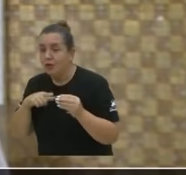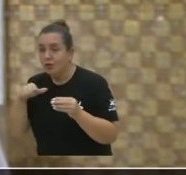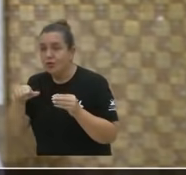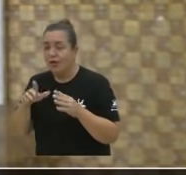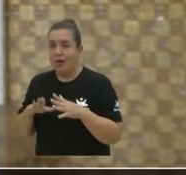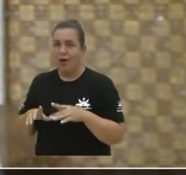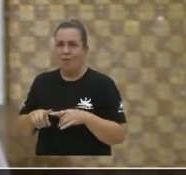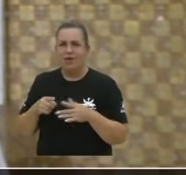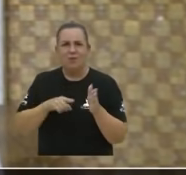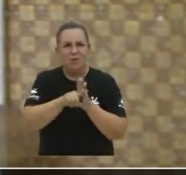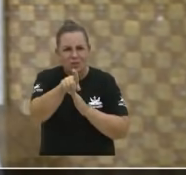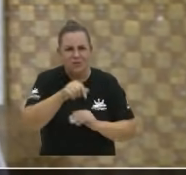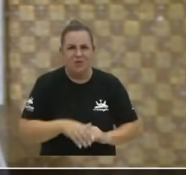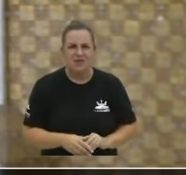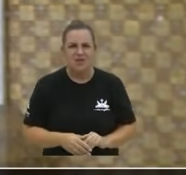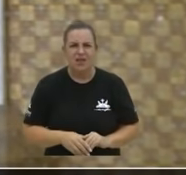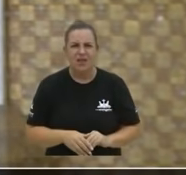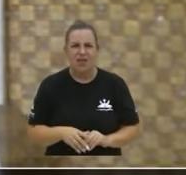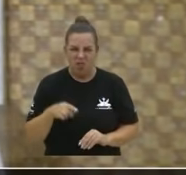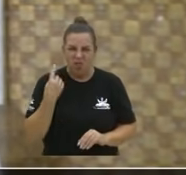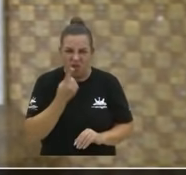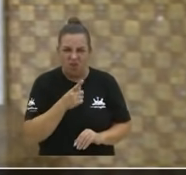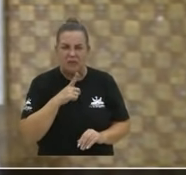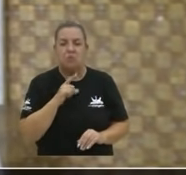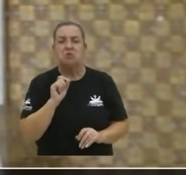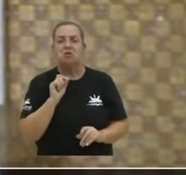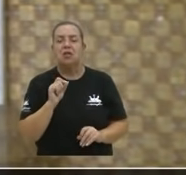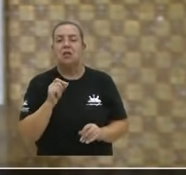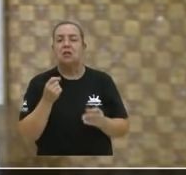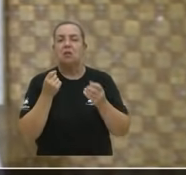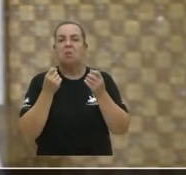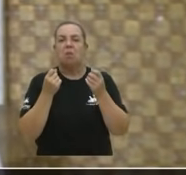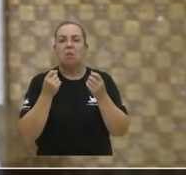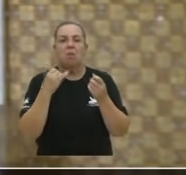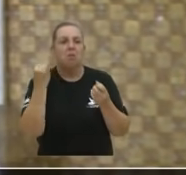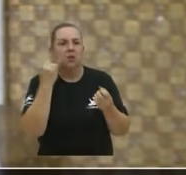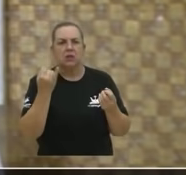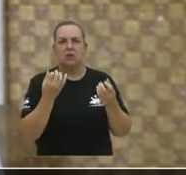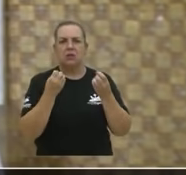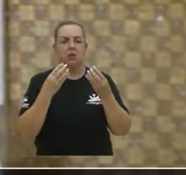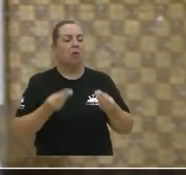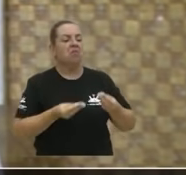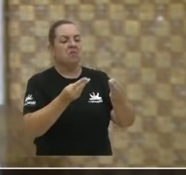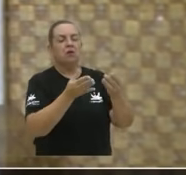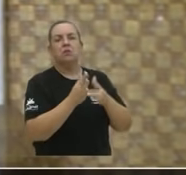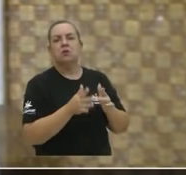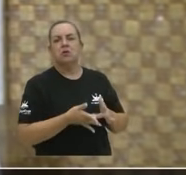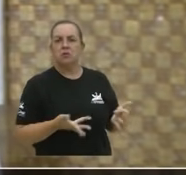Eu te pergunto, o que temos nós de precioso para oferecer para Jesus?